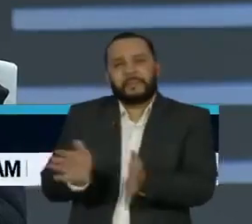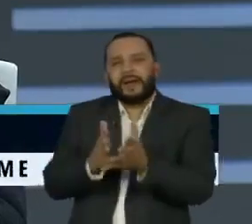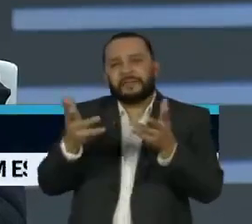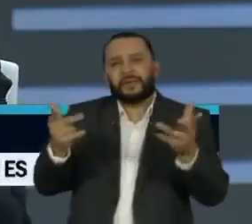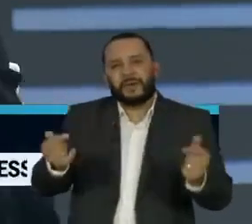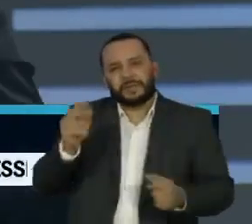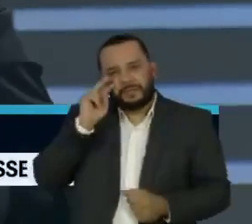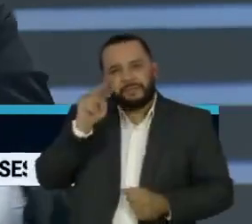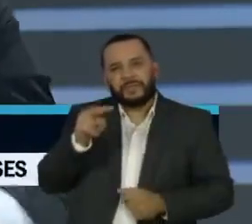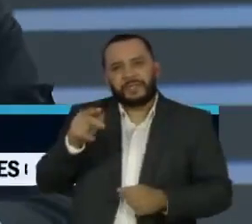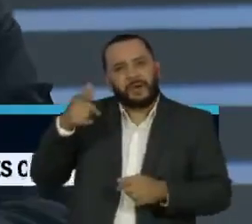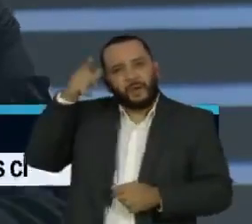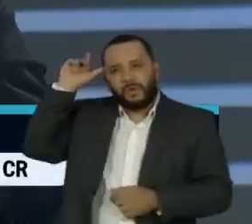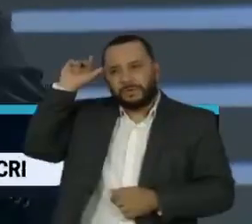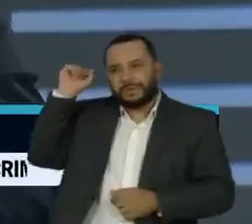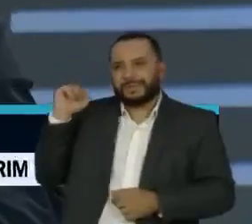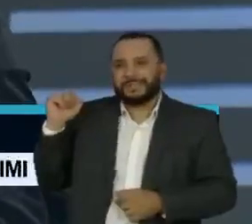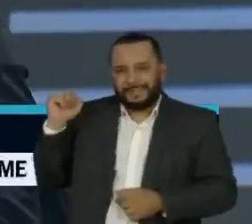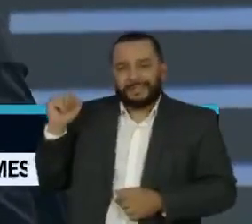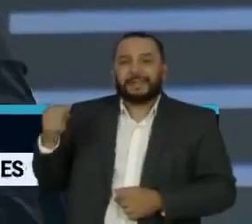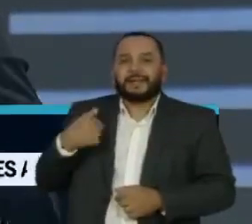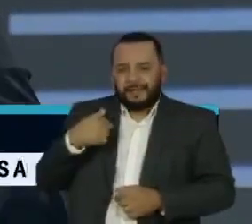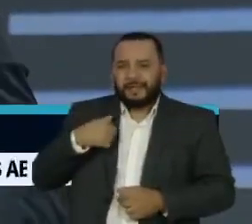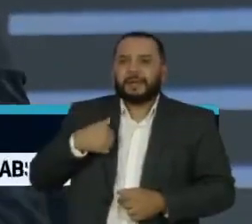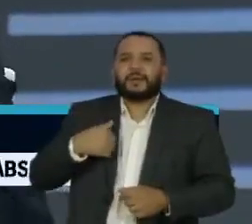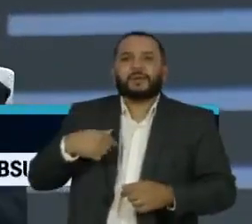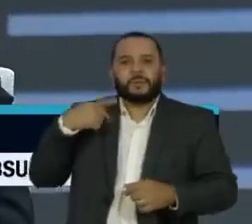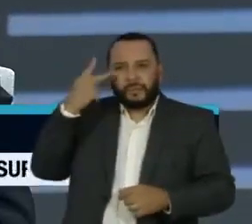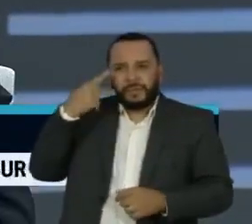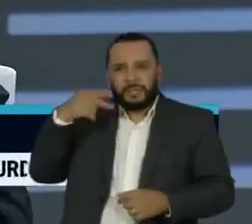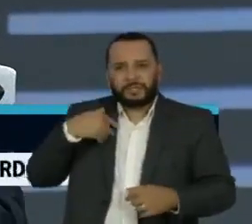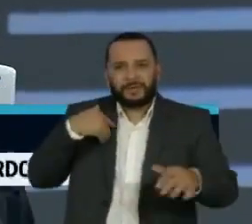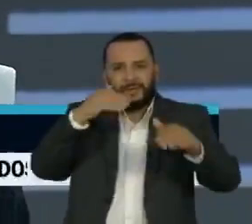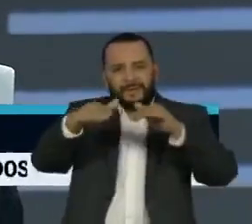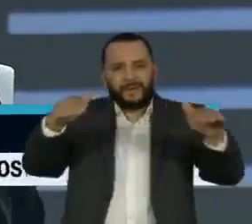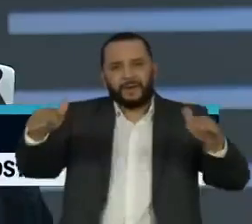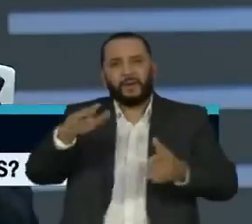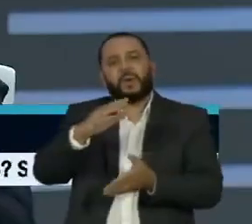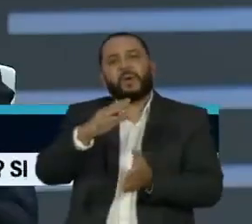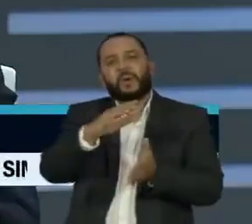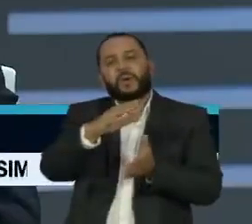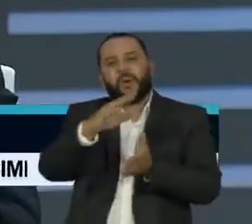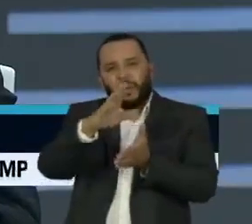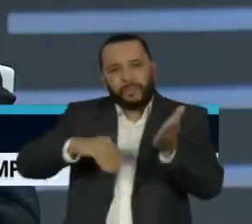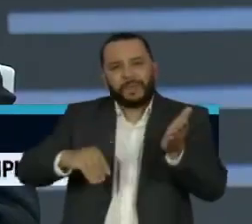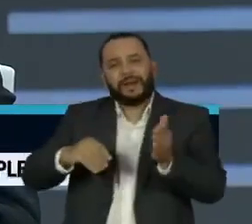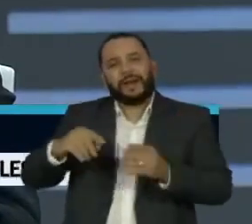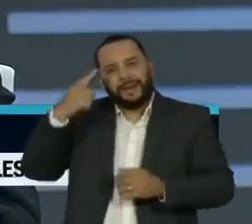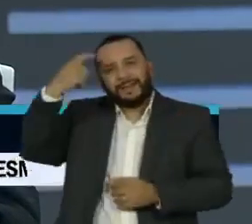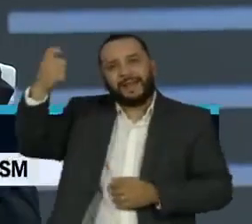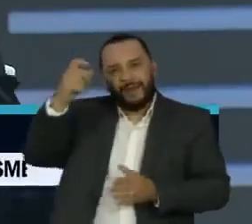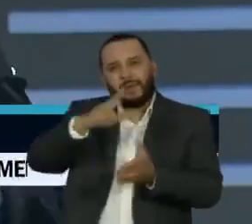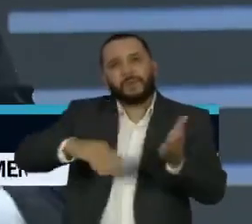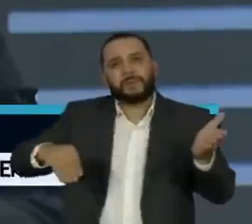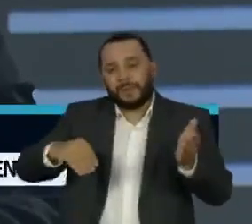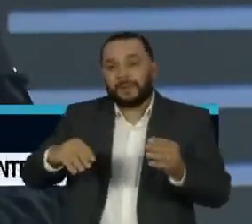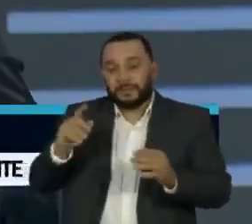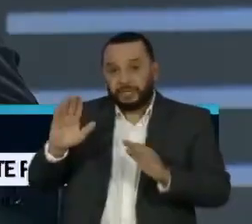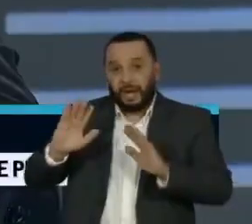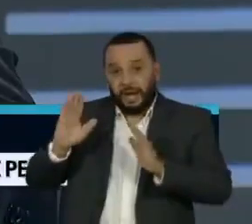eu já faço um chamamento a todos os políticos que copiem essa ideia. Ontem nós fomos inaugurar